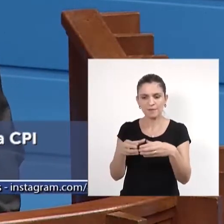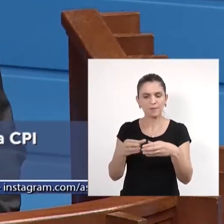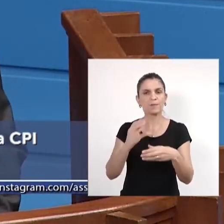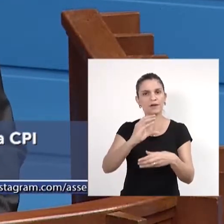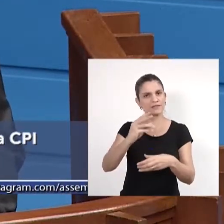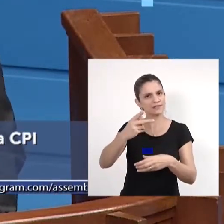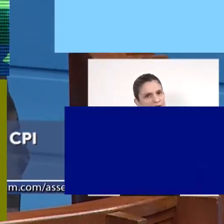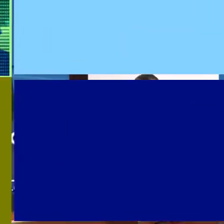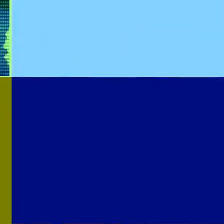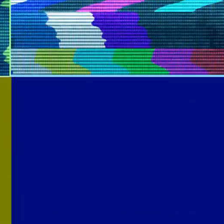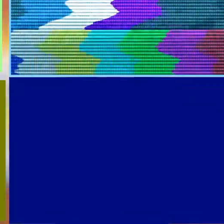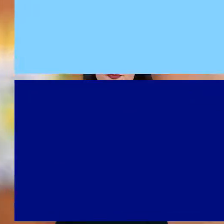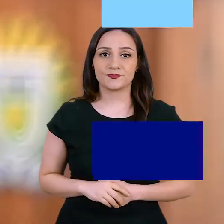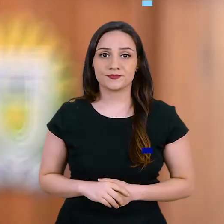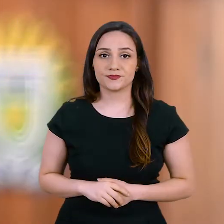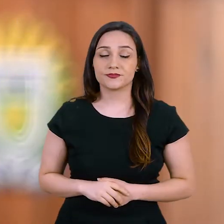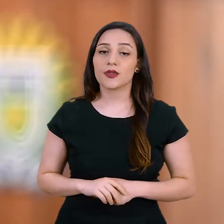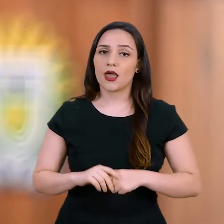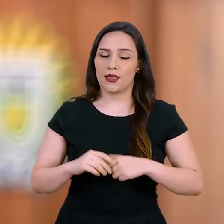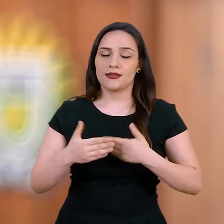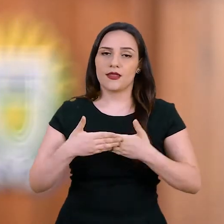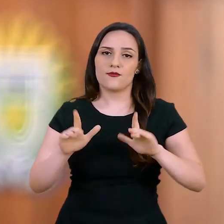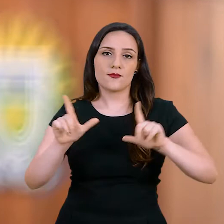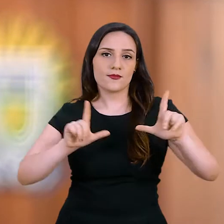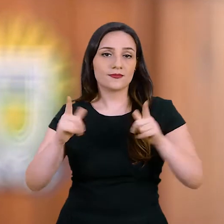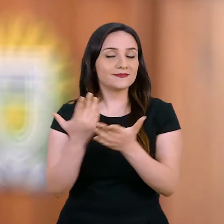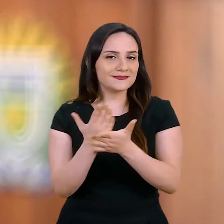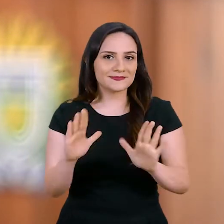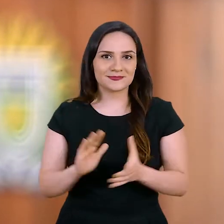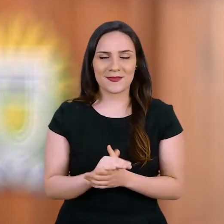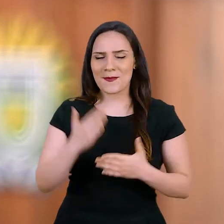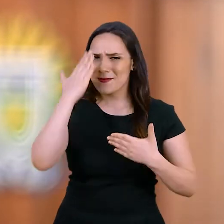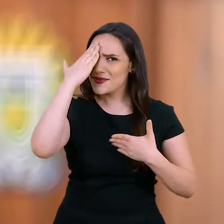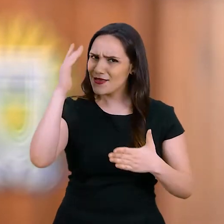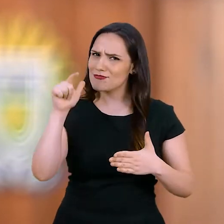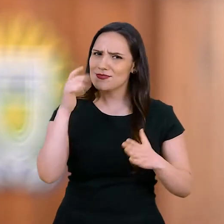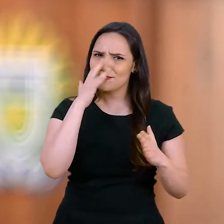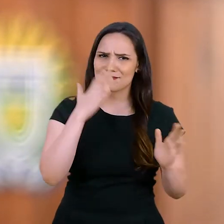desde o início dessa legislatura. O programa TV Aberta fica